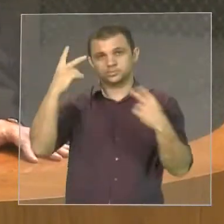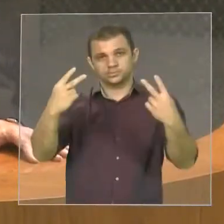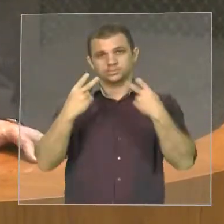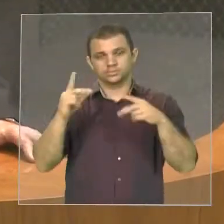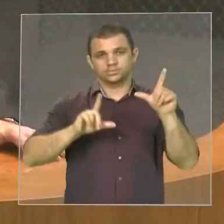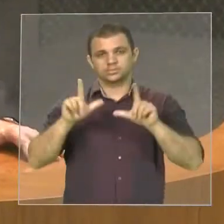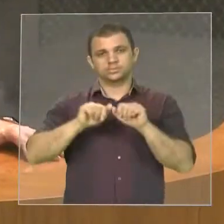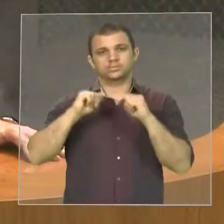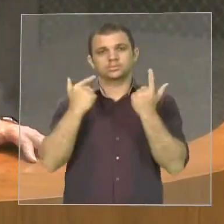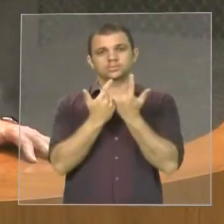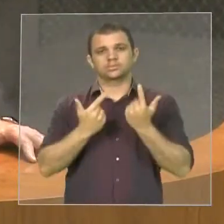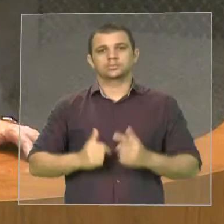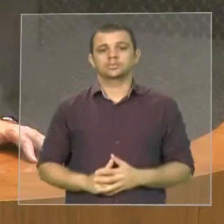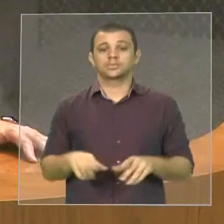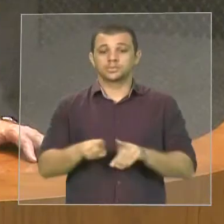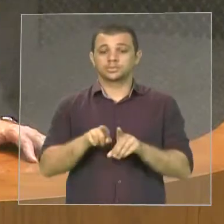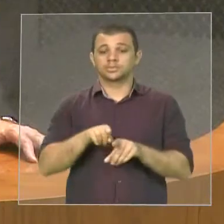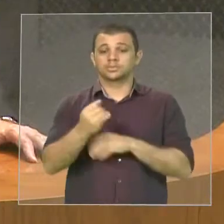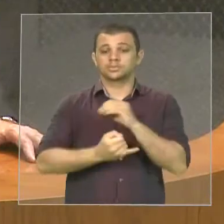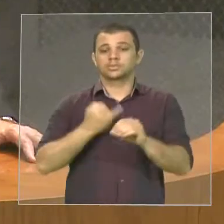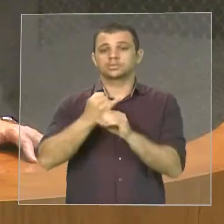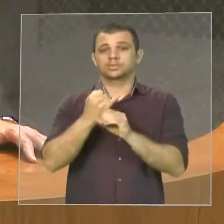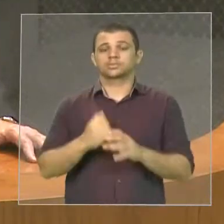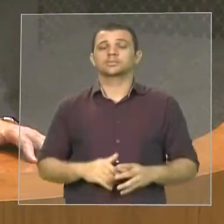pela TV Assembleia e pela internet.